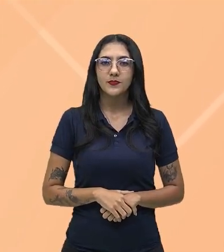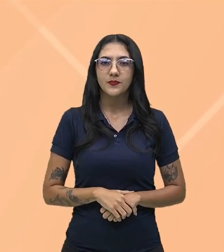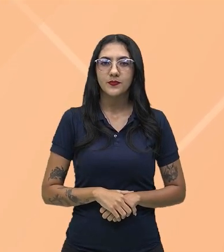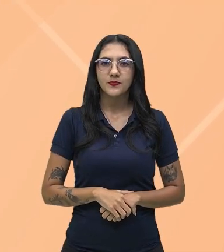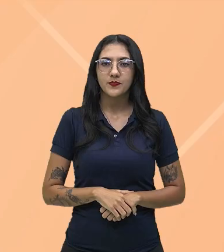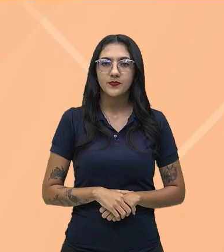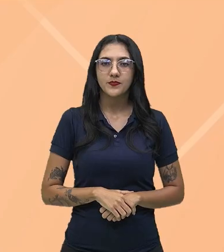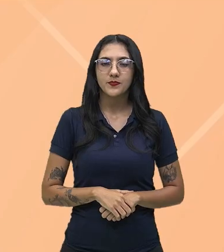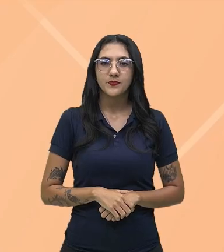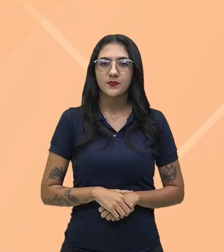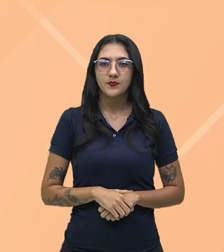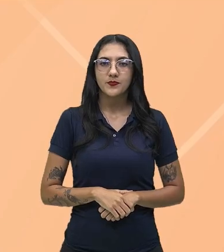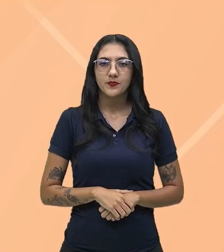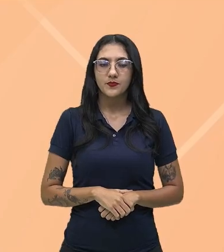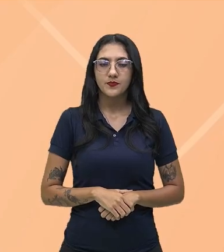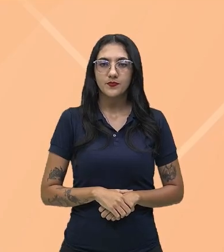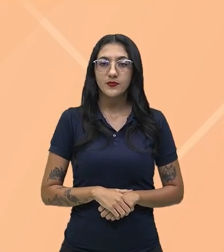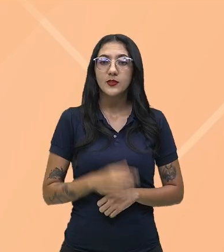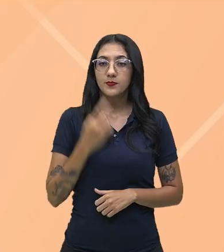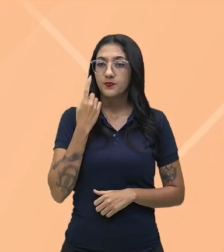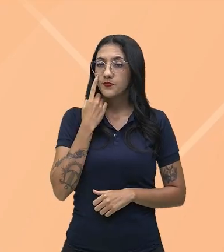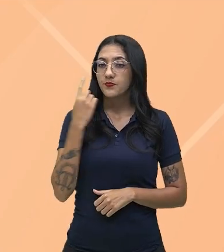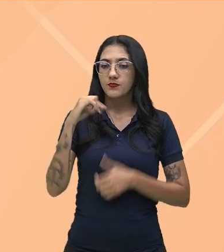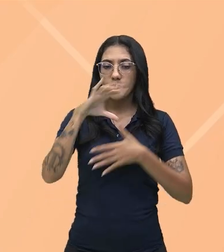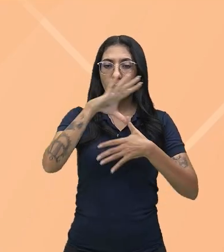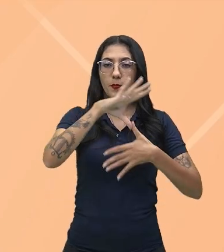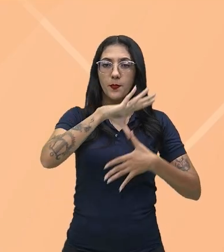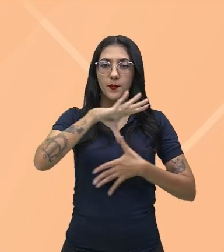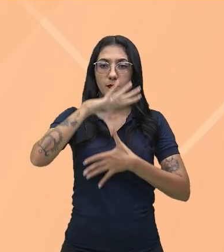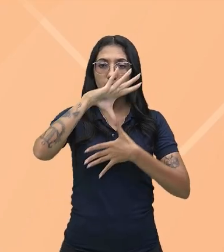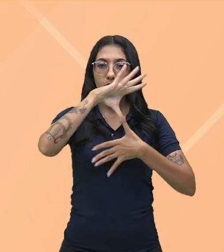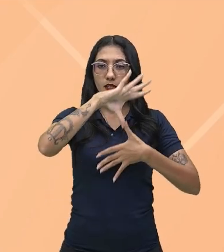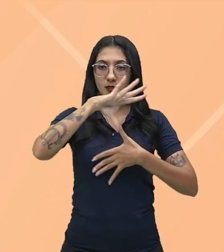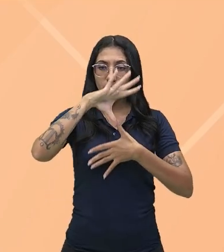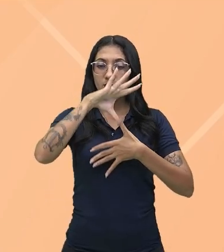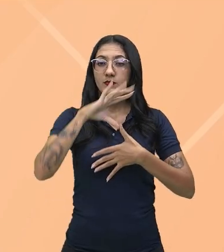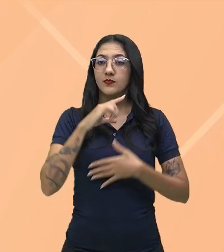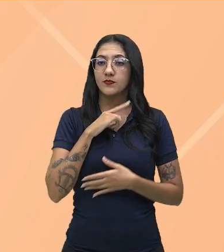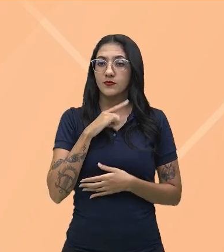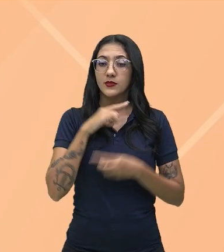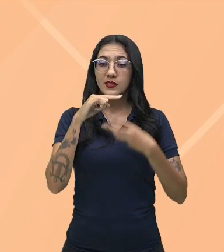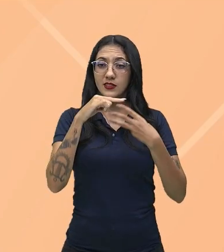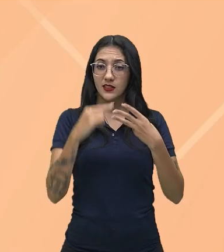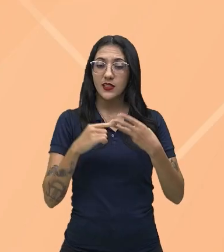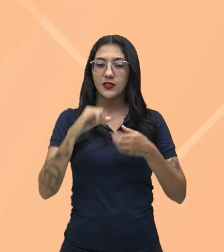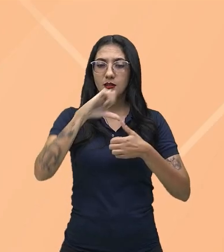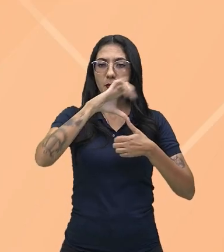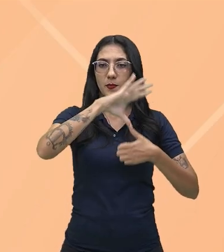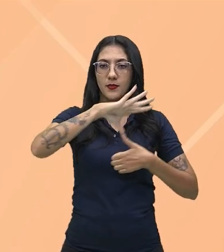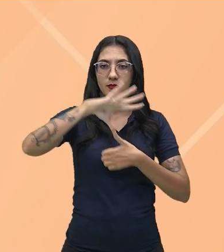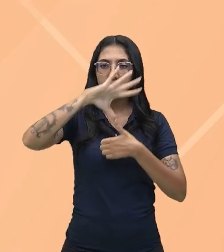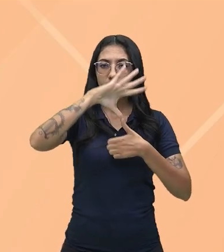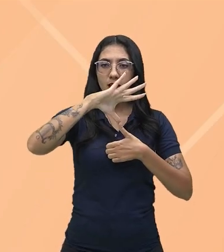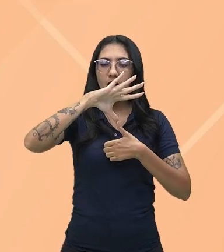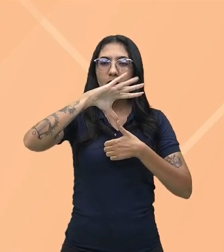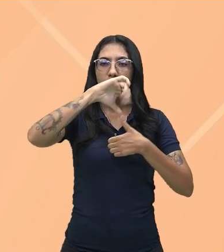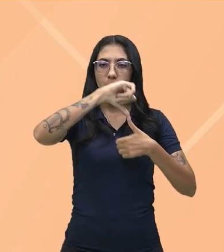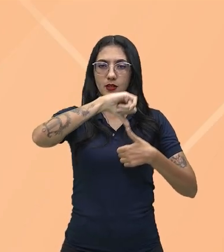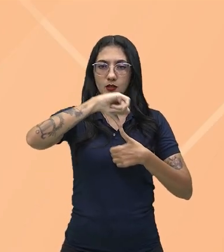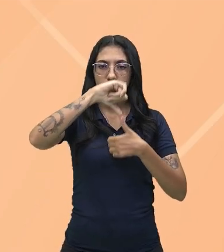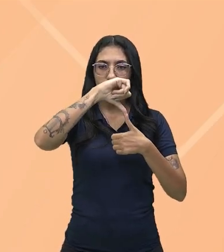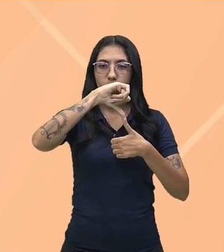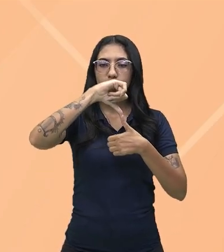Aí a gente verifica que a América ela está dividida aí em 3 partes: América do Norte, América Central